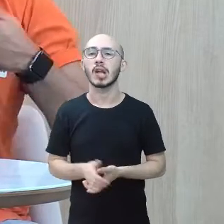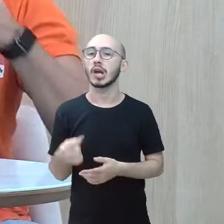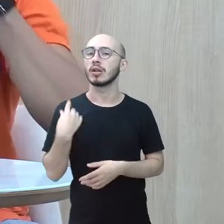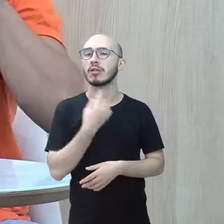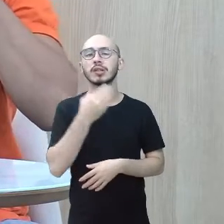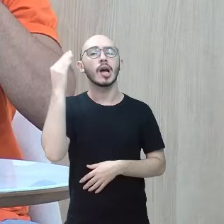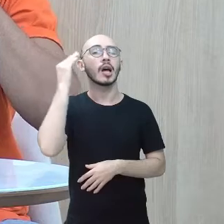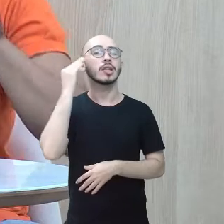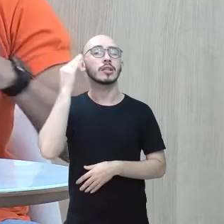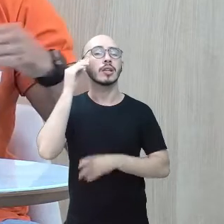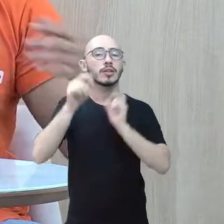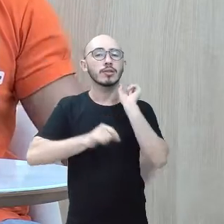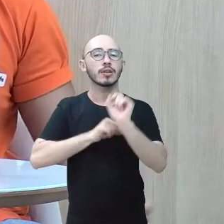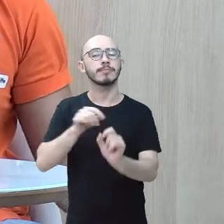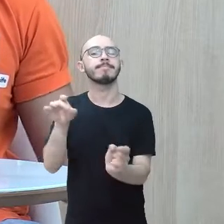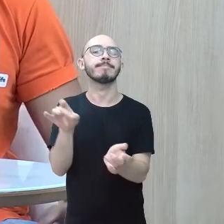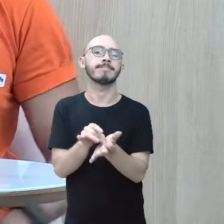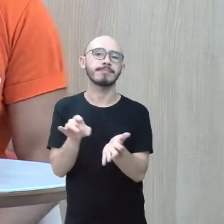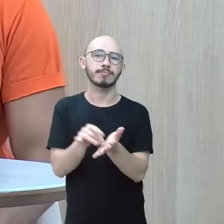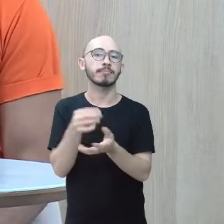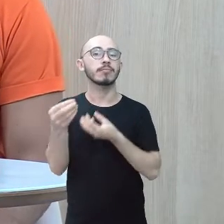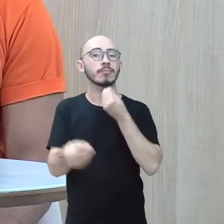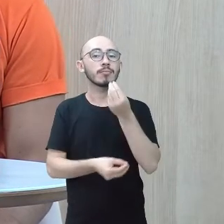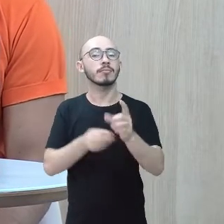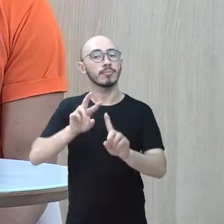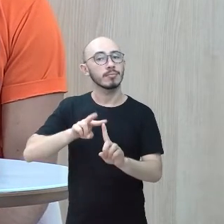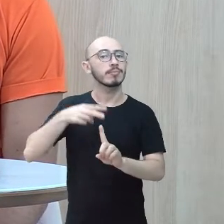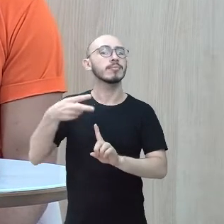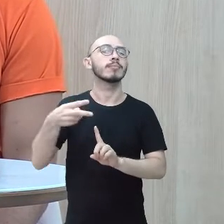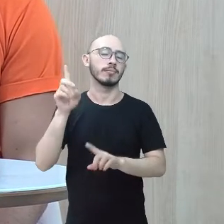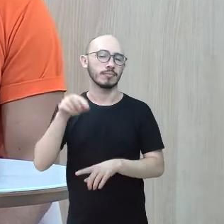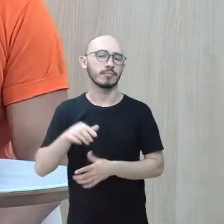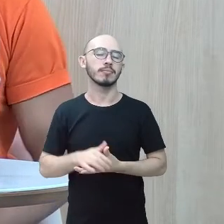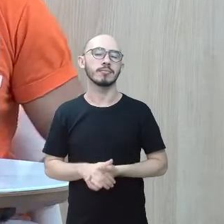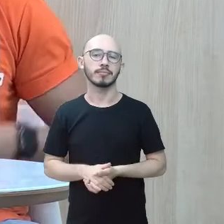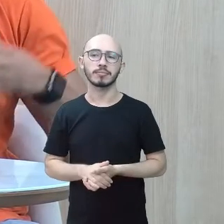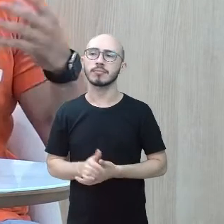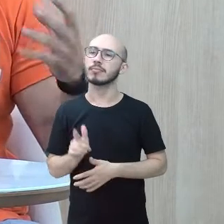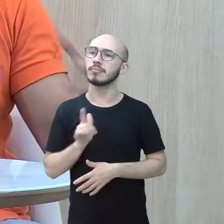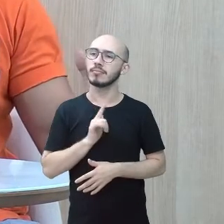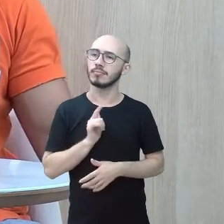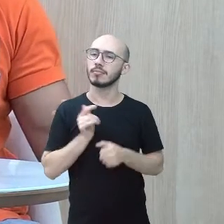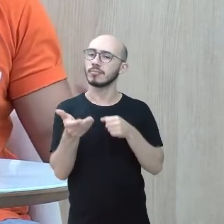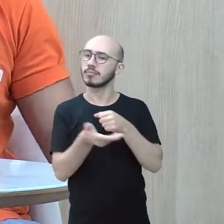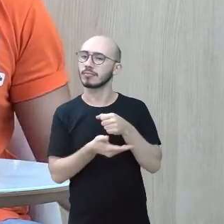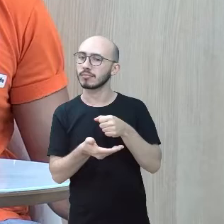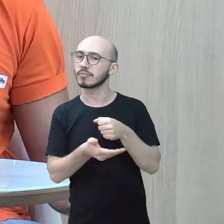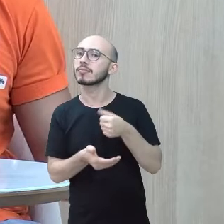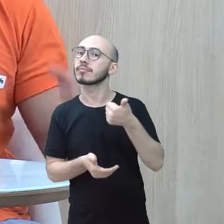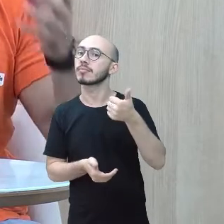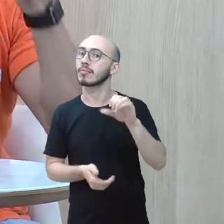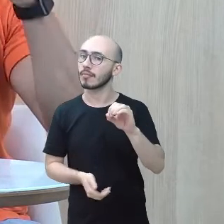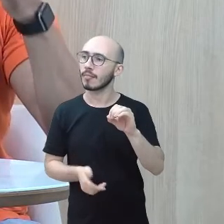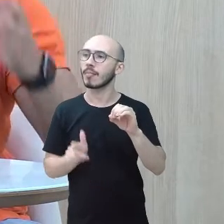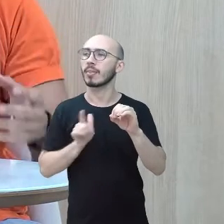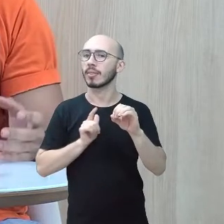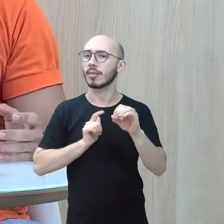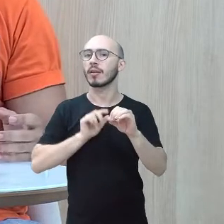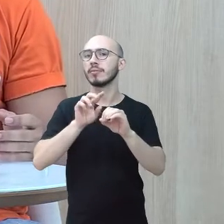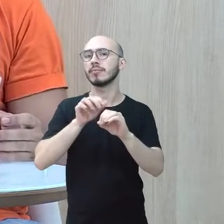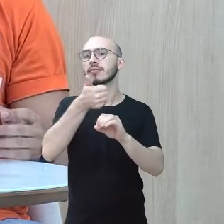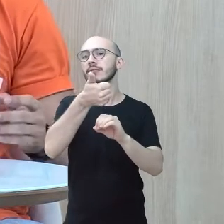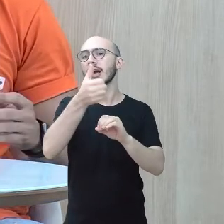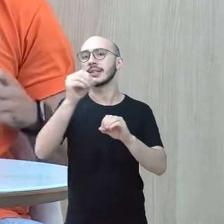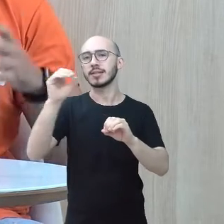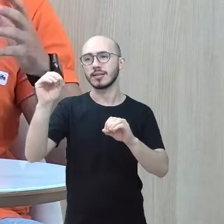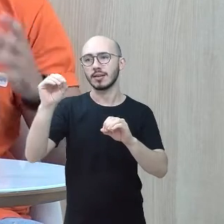a ideia realmente aí da potência, né? A gente tem aí a base 10, temos o expoente 100,